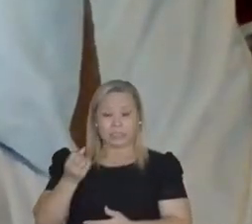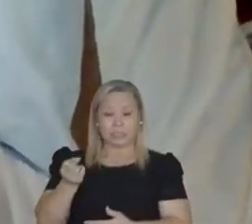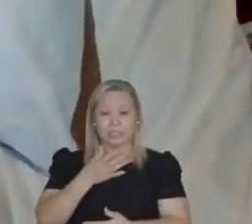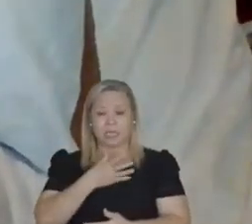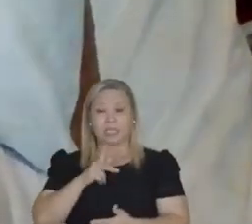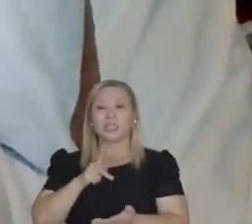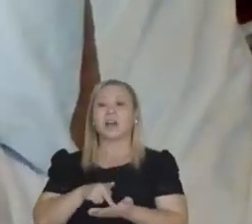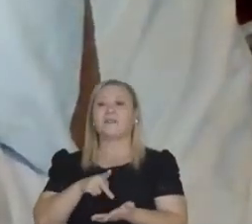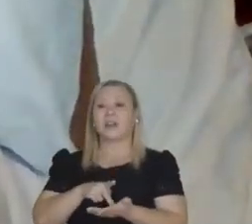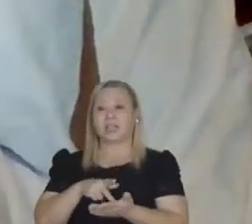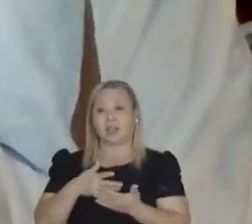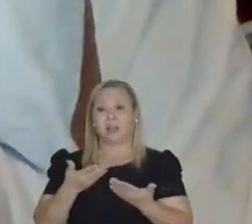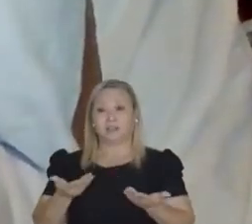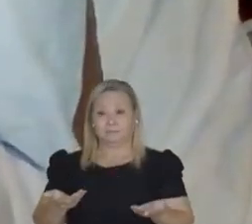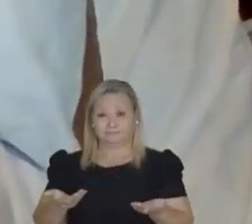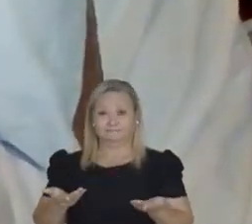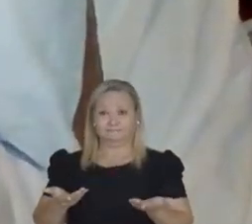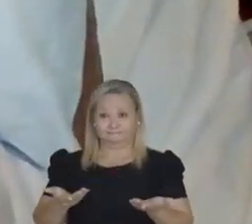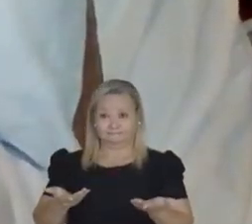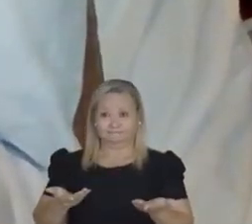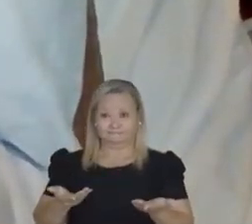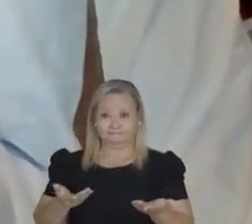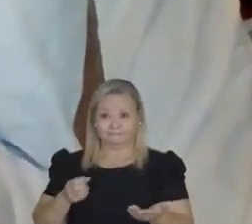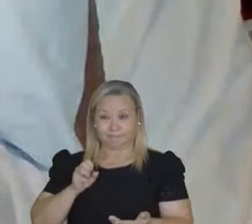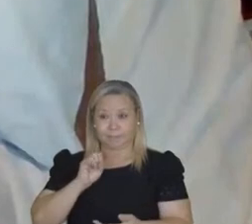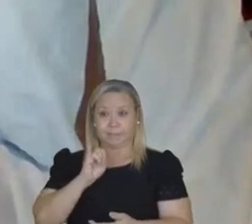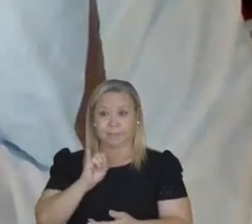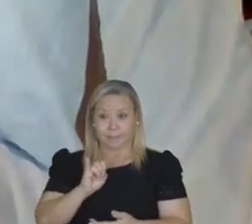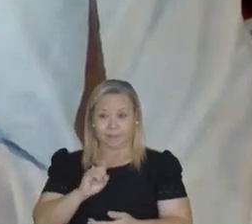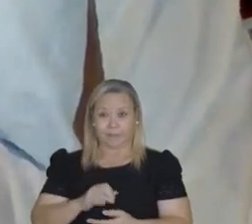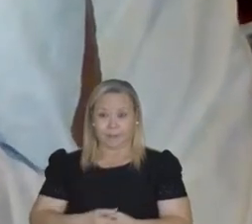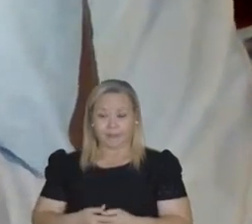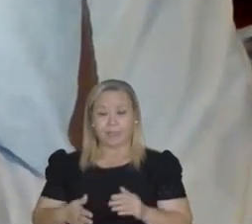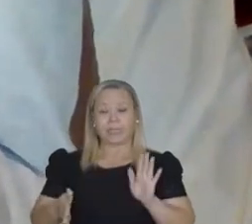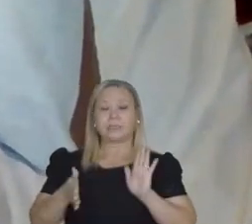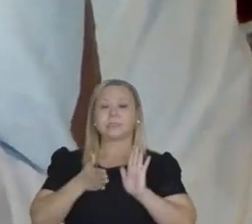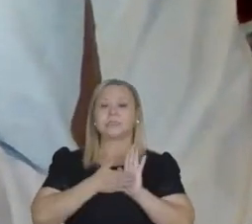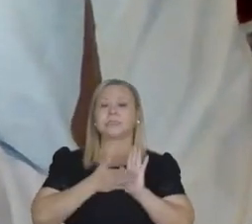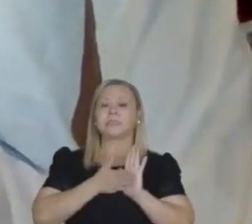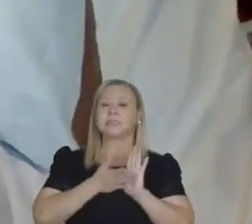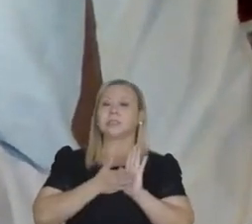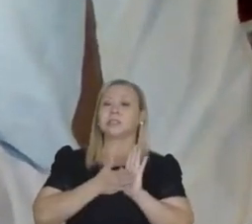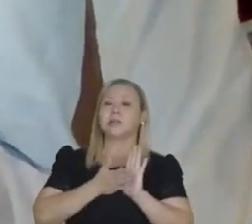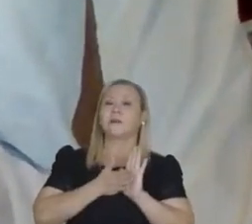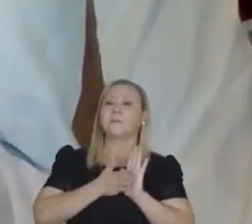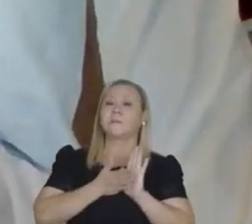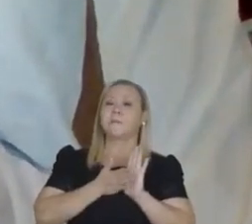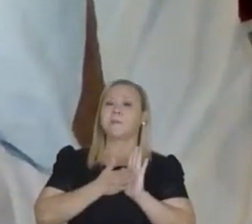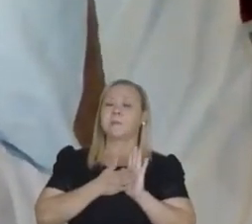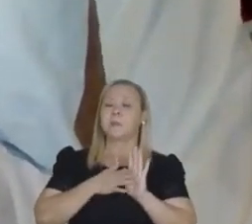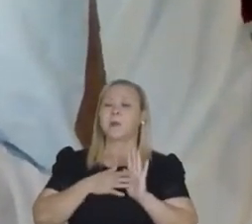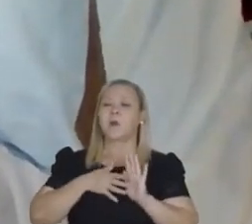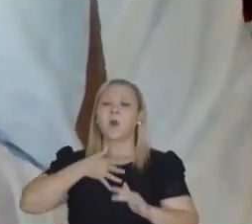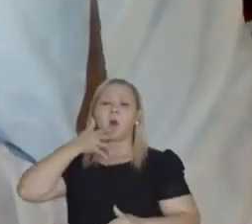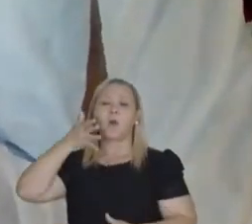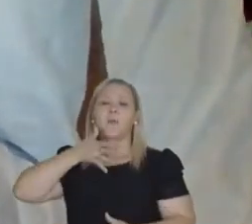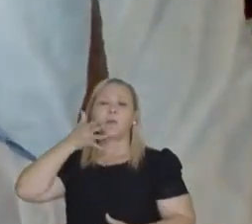na verdade, se propõe a ter um